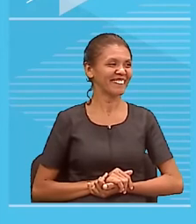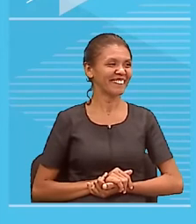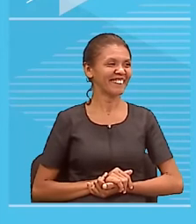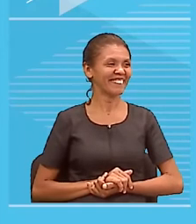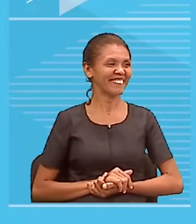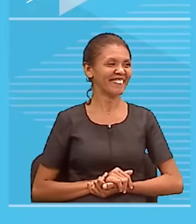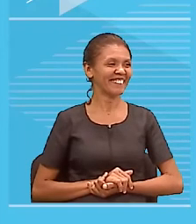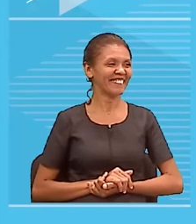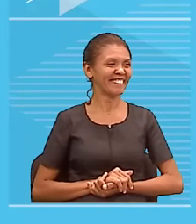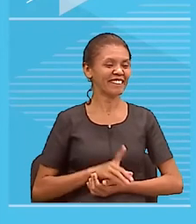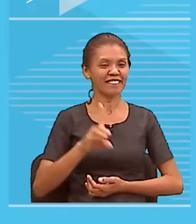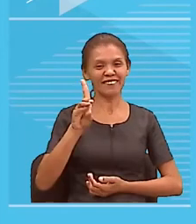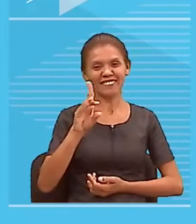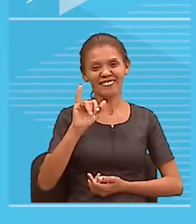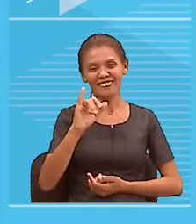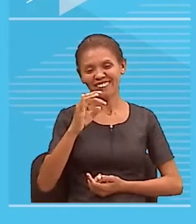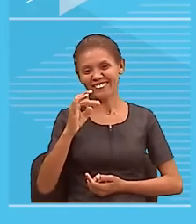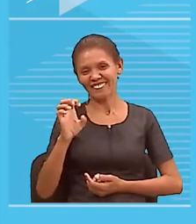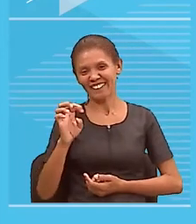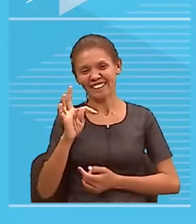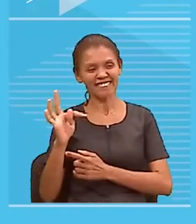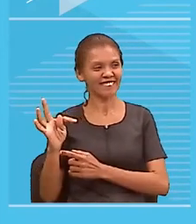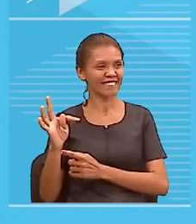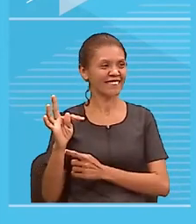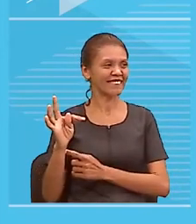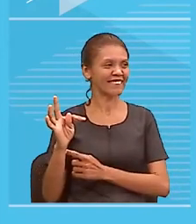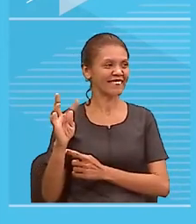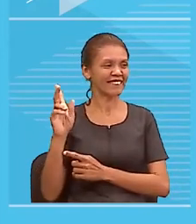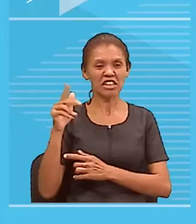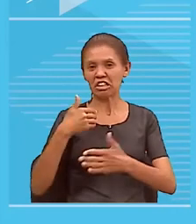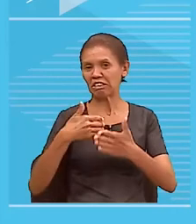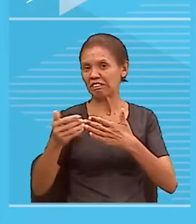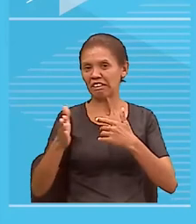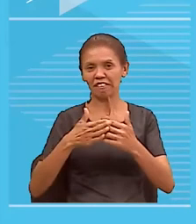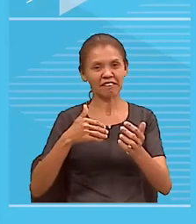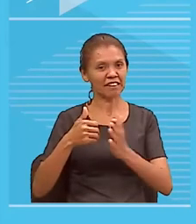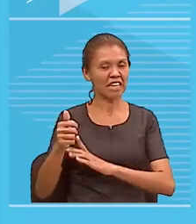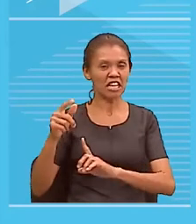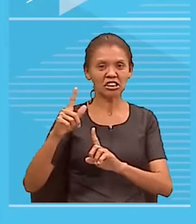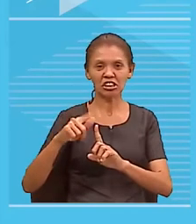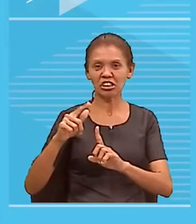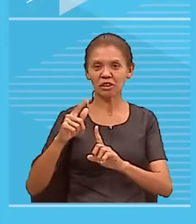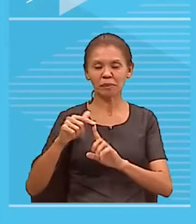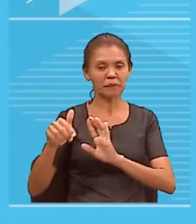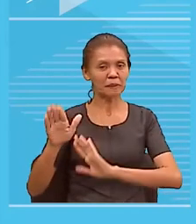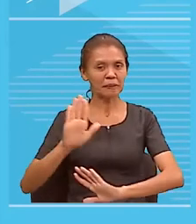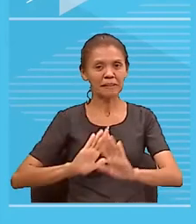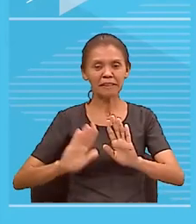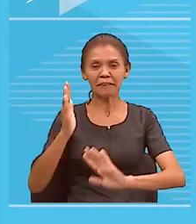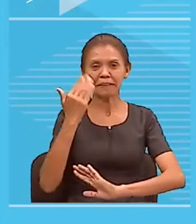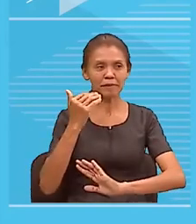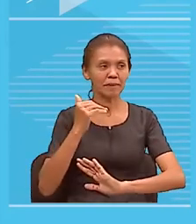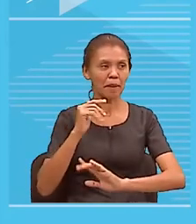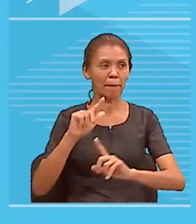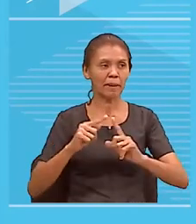não olha o Dai que ele pode ser para qualquer tipo de dieta na verdade Só que você tem